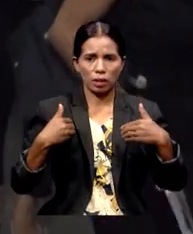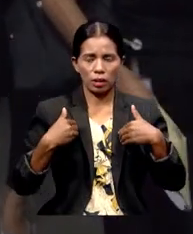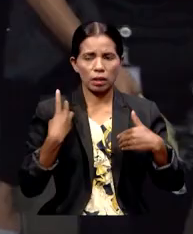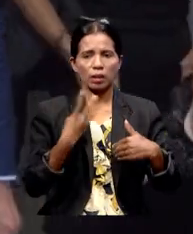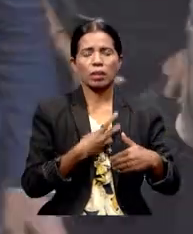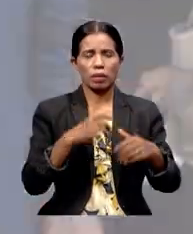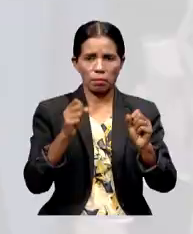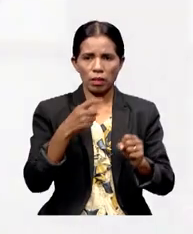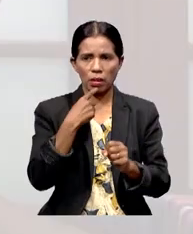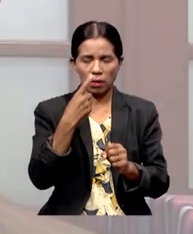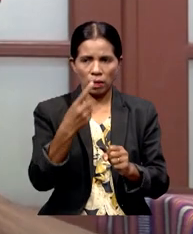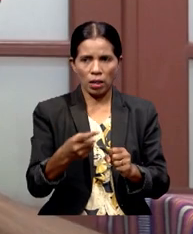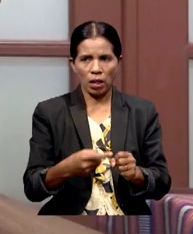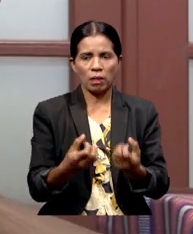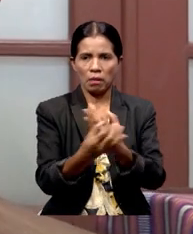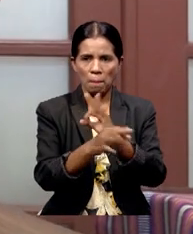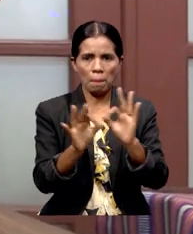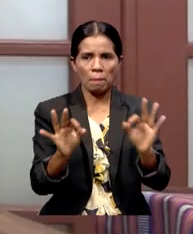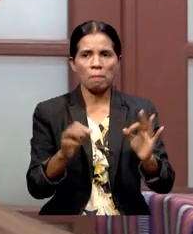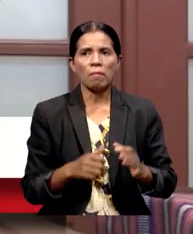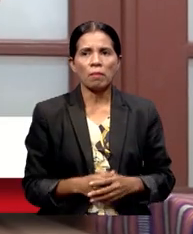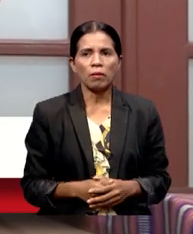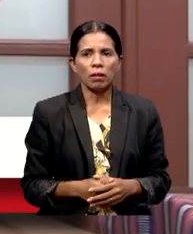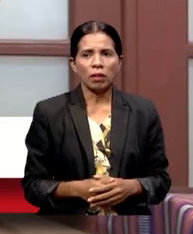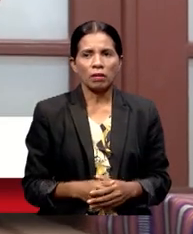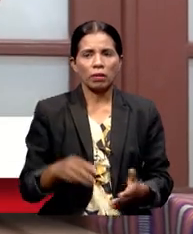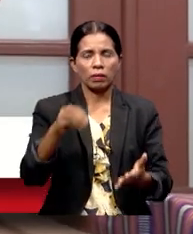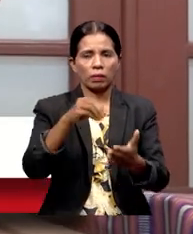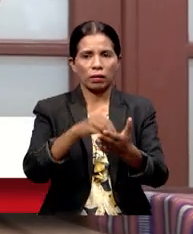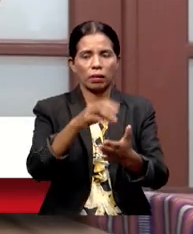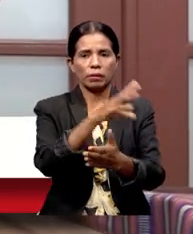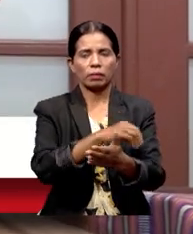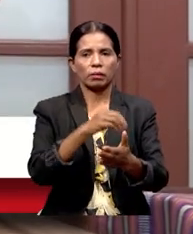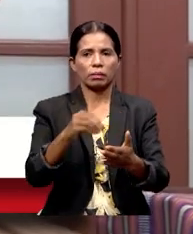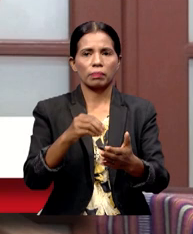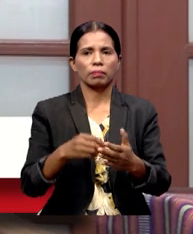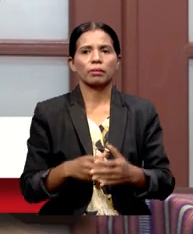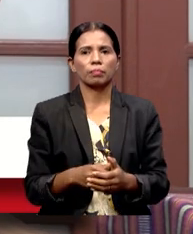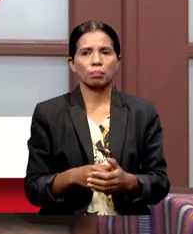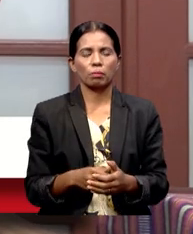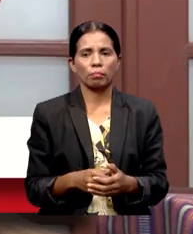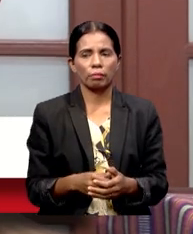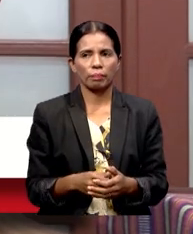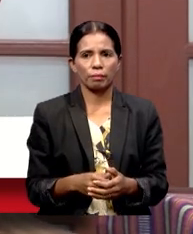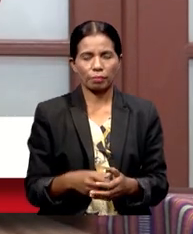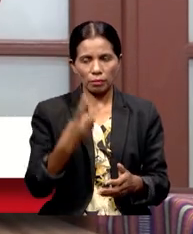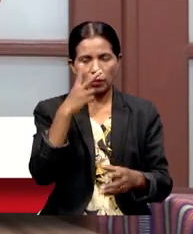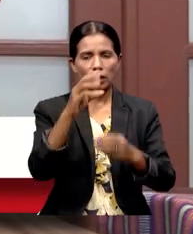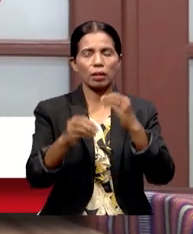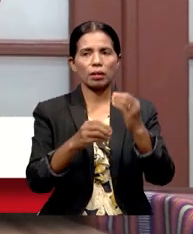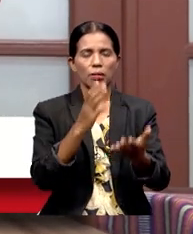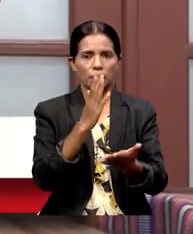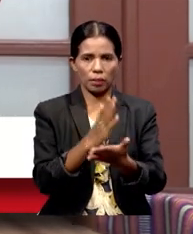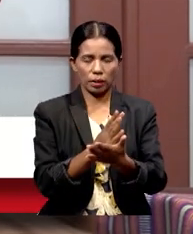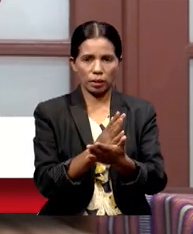dia final ida ba produção Baio Undang yang produção ba Darwin LNG para na mai